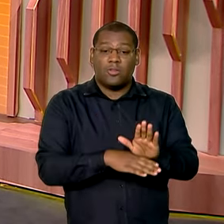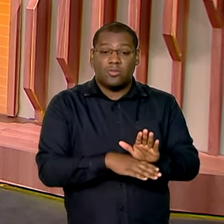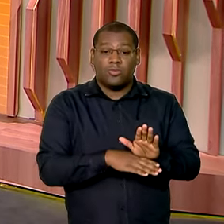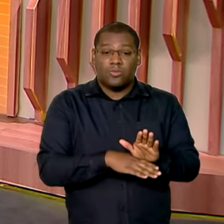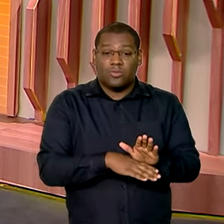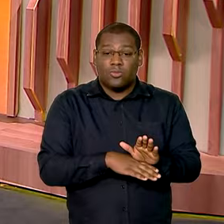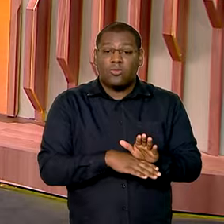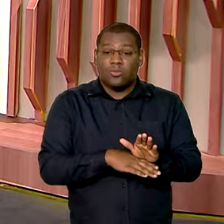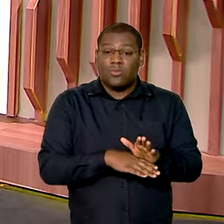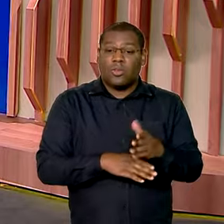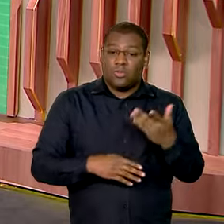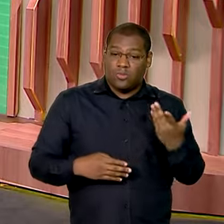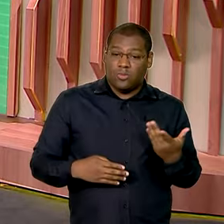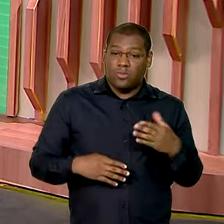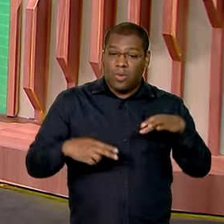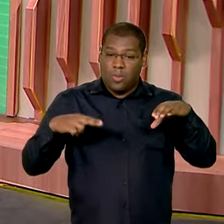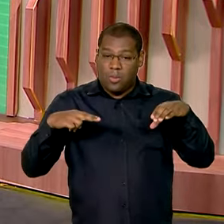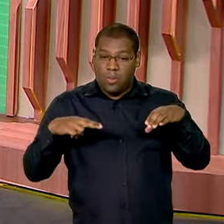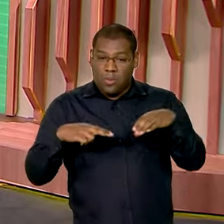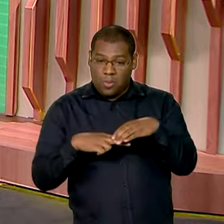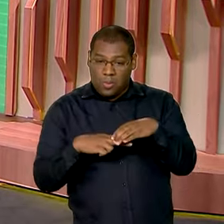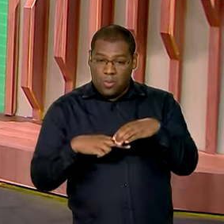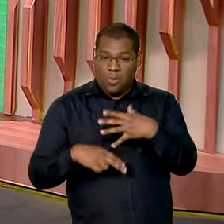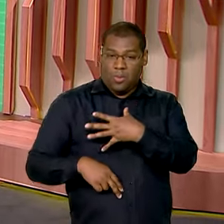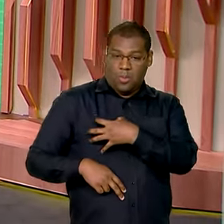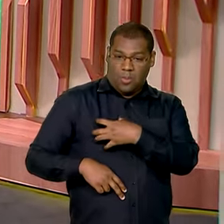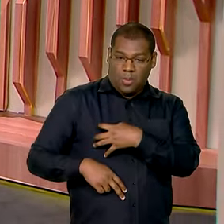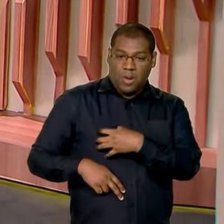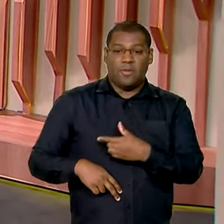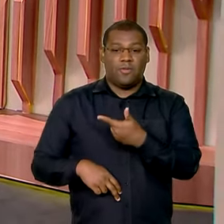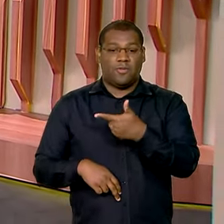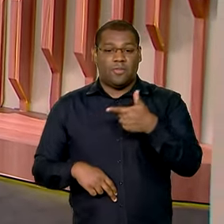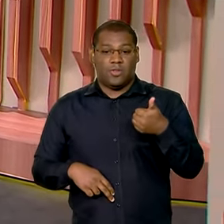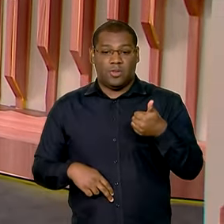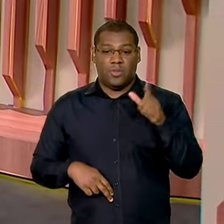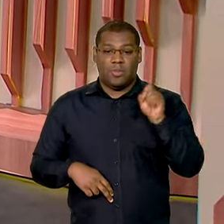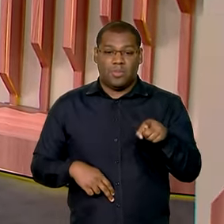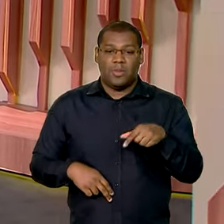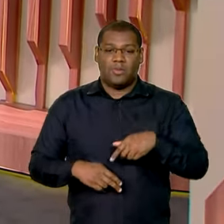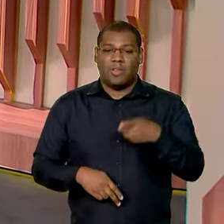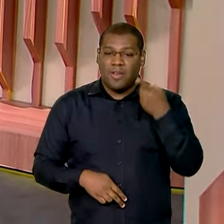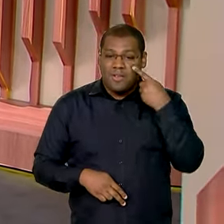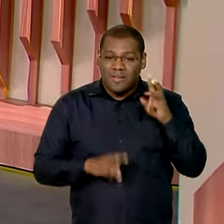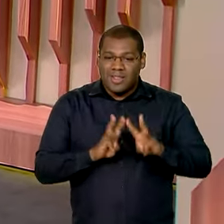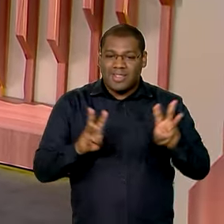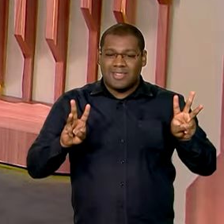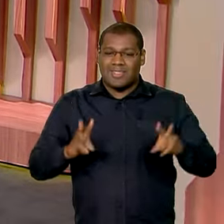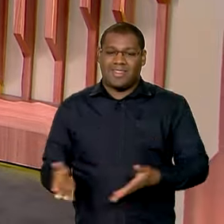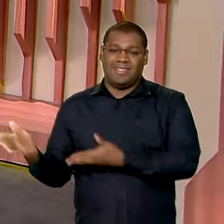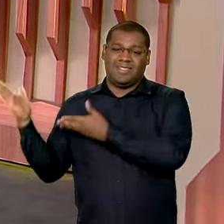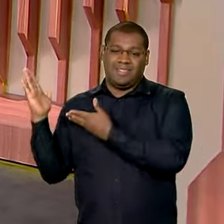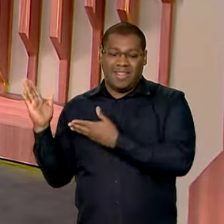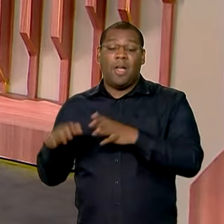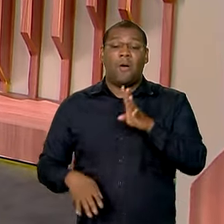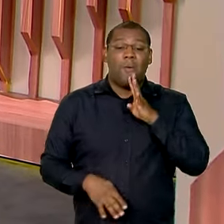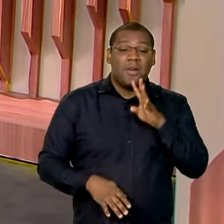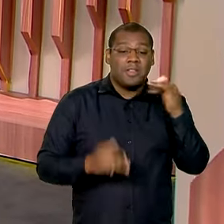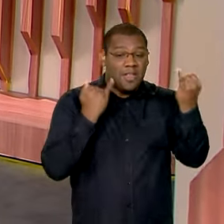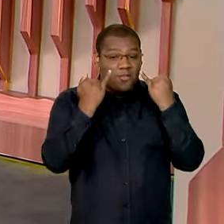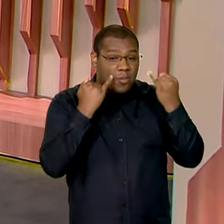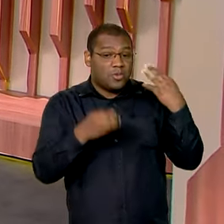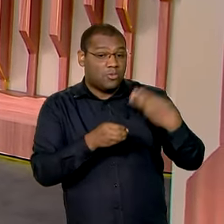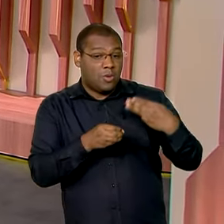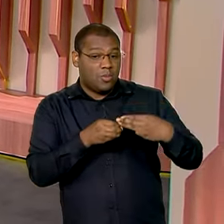mamografias e você sabe que basta acessar gov.com.br para saber mais sobre o seu